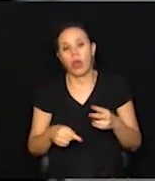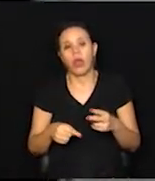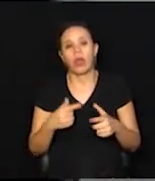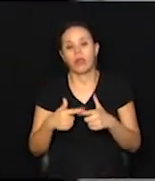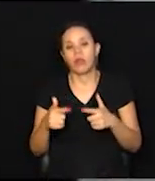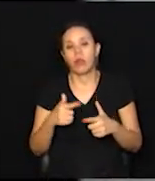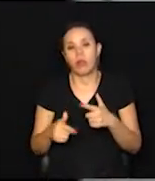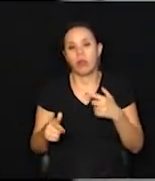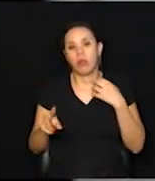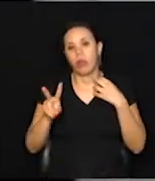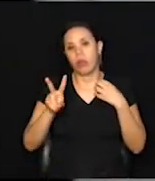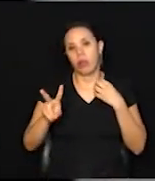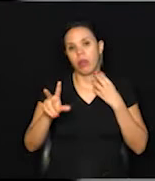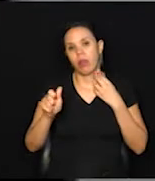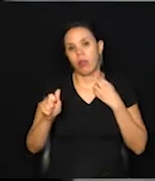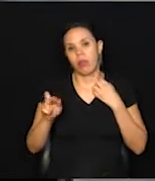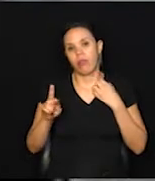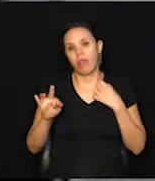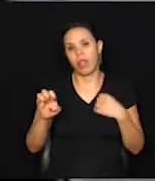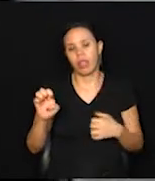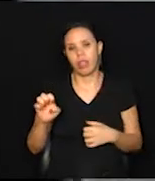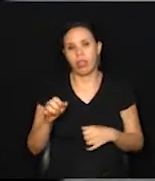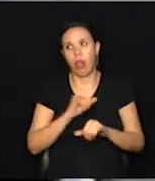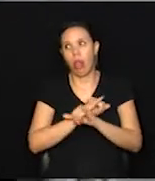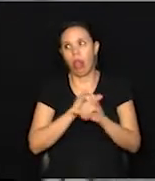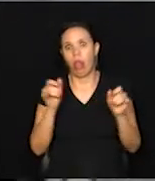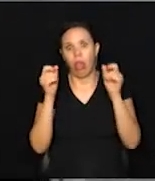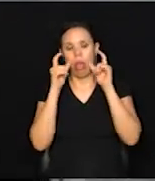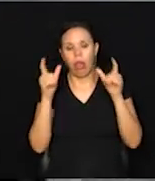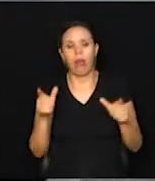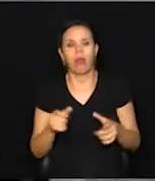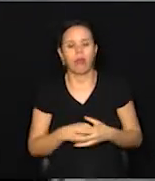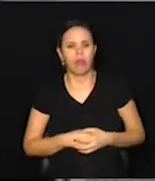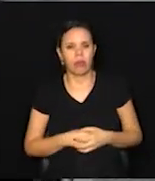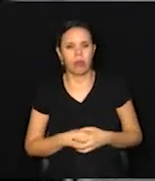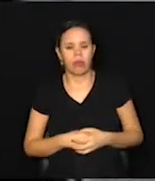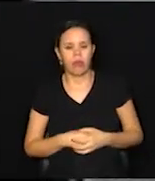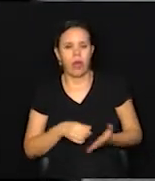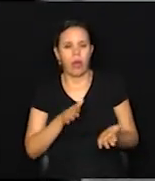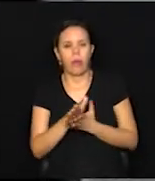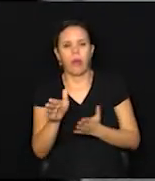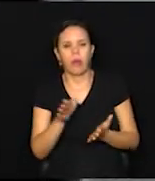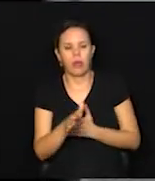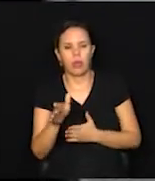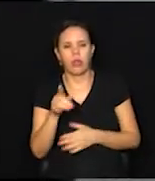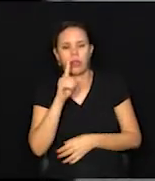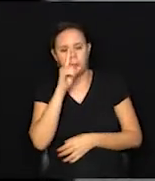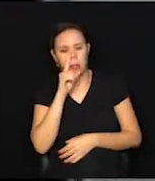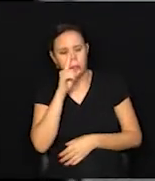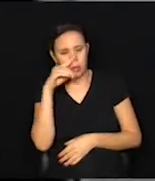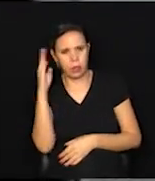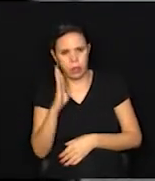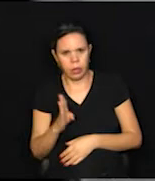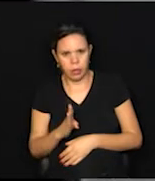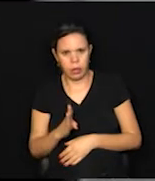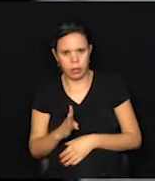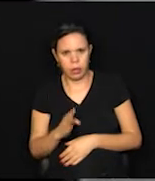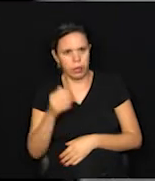variantes. Temos visto aí alertas, né, a Imperial College publicou, né, o risco do Brasil